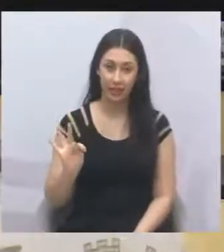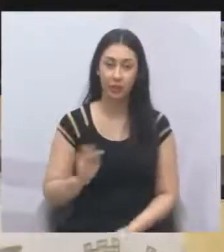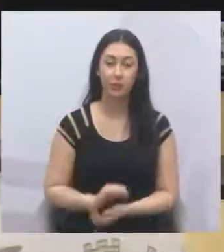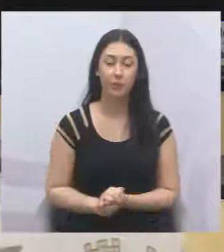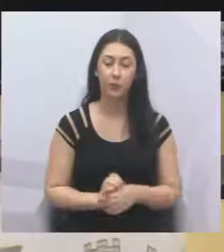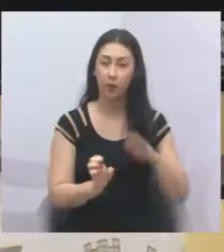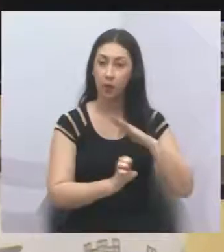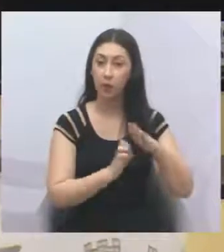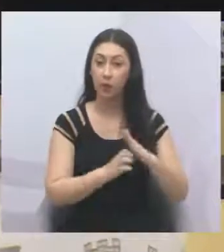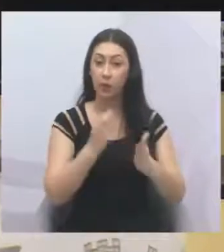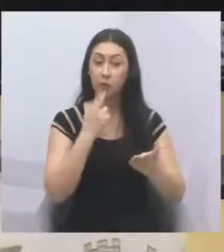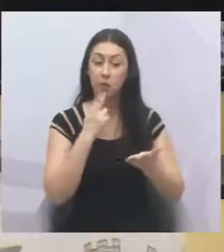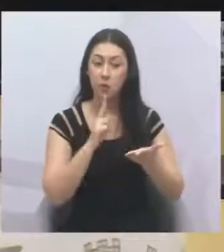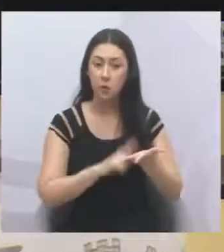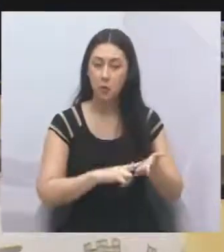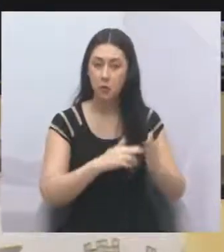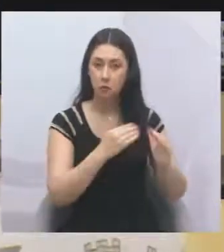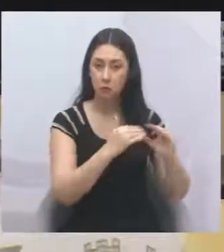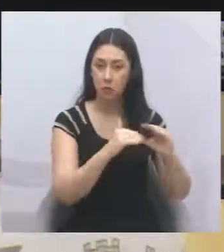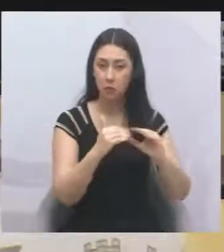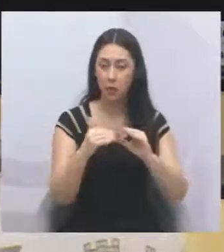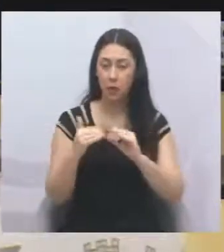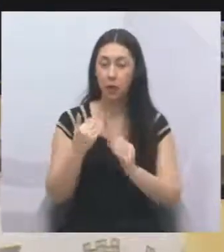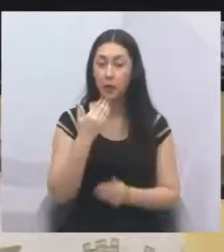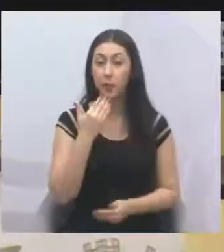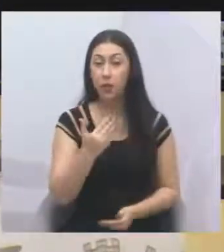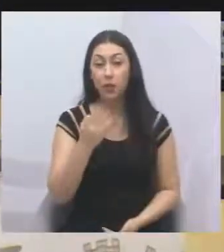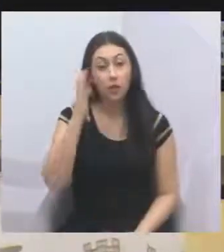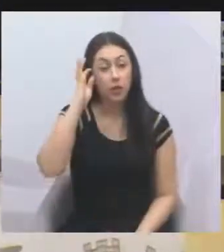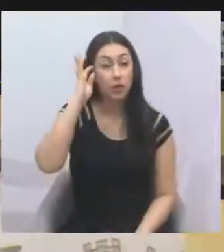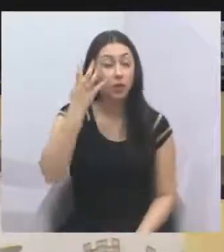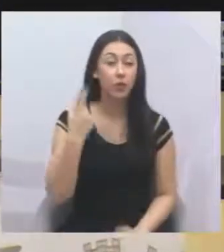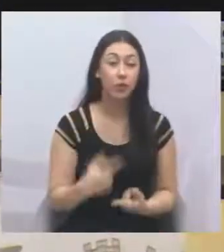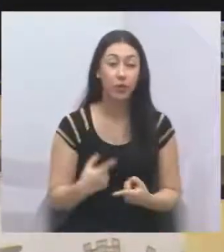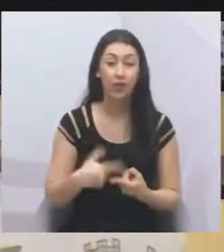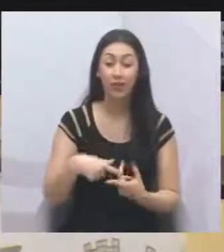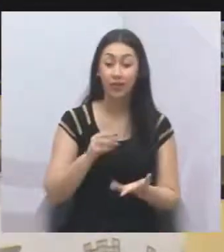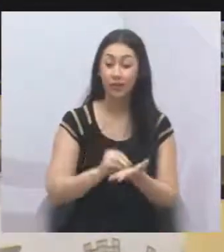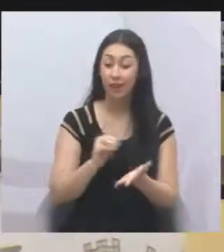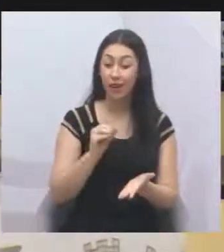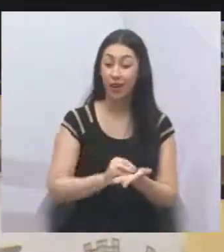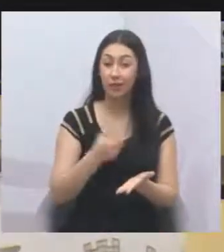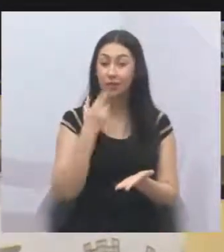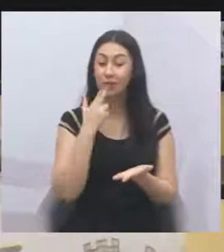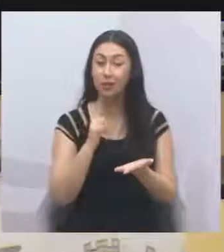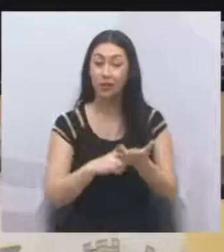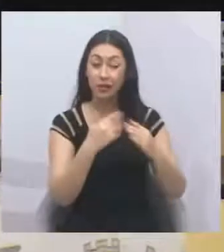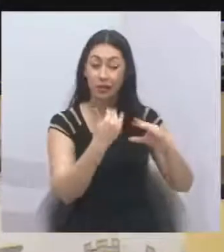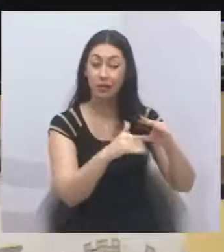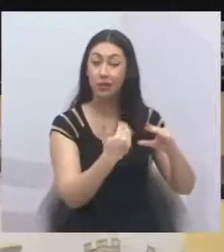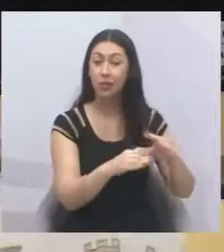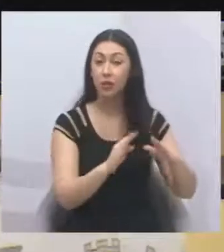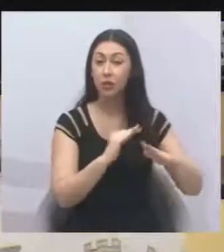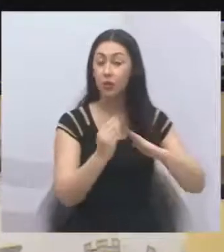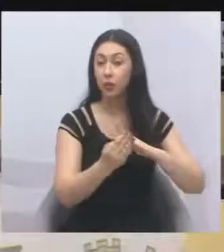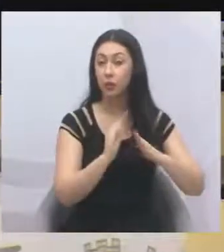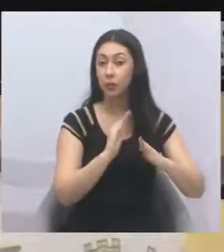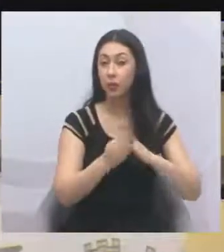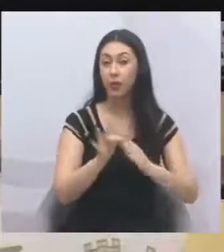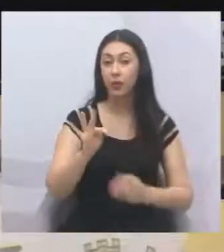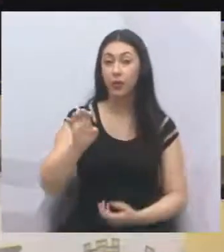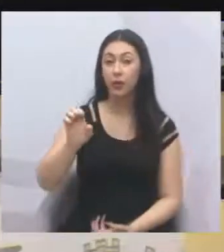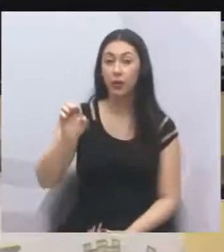Telégrafo, solicitando providência referente à falta do serviço de entrega de correspondência no Jardim Terras de Conceição, em